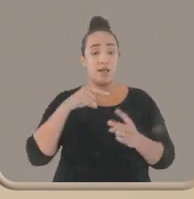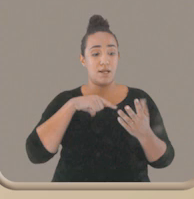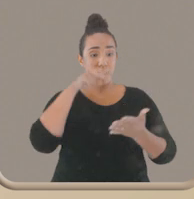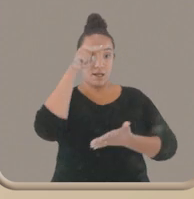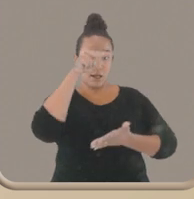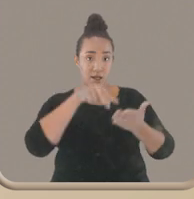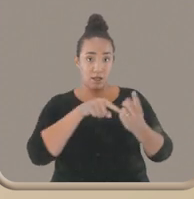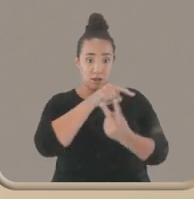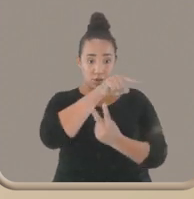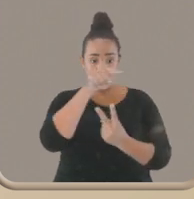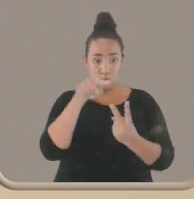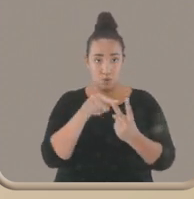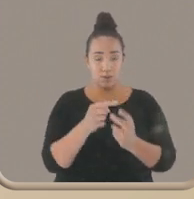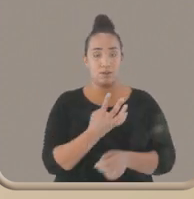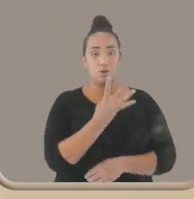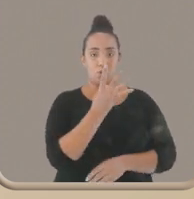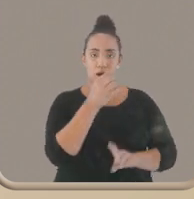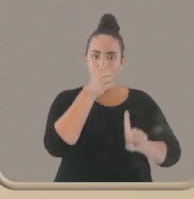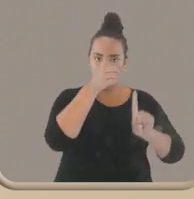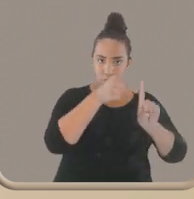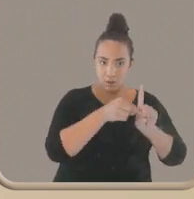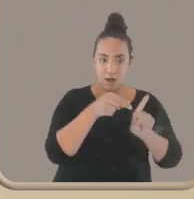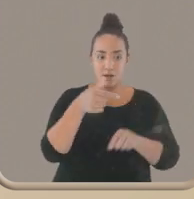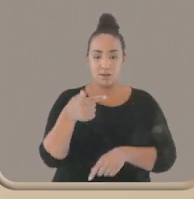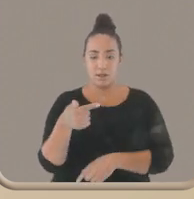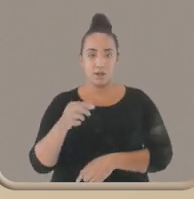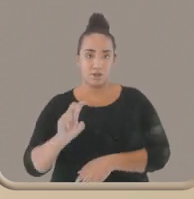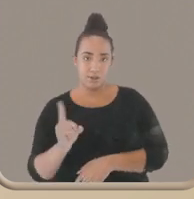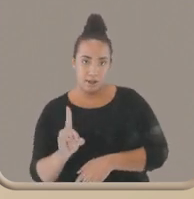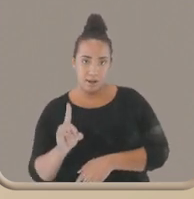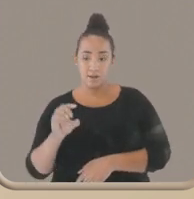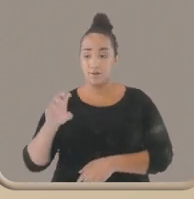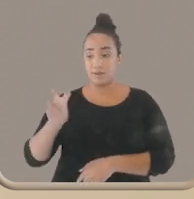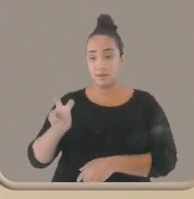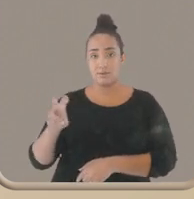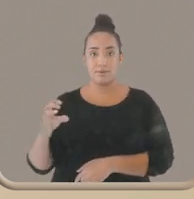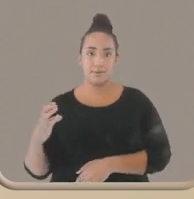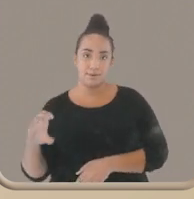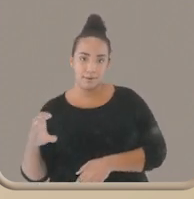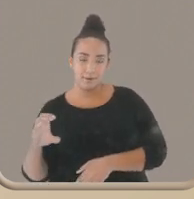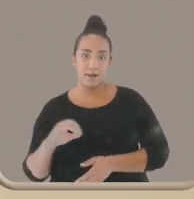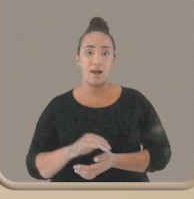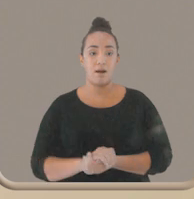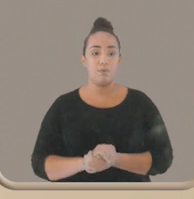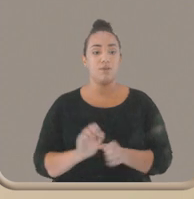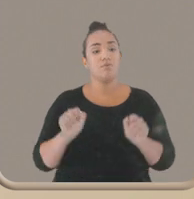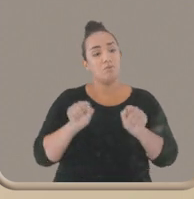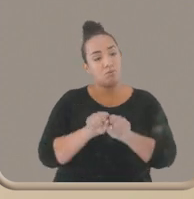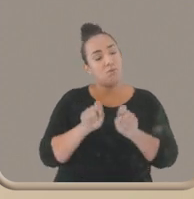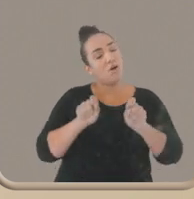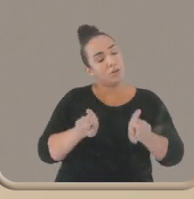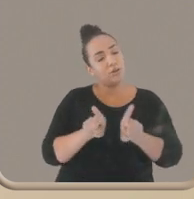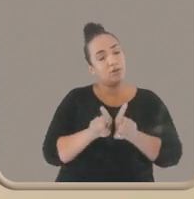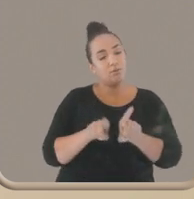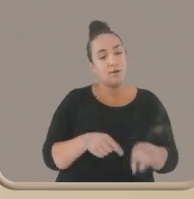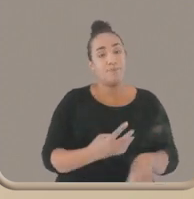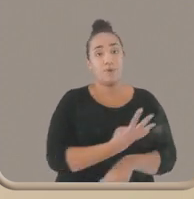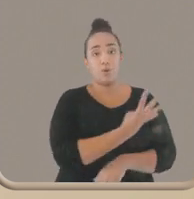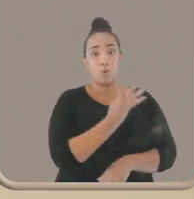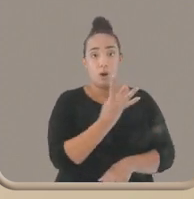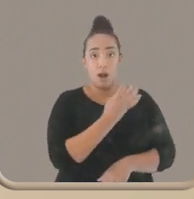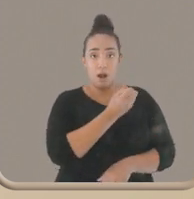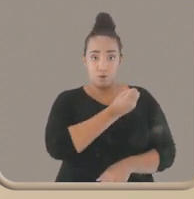de ler. 4 unidades, 7 décimos e 5 centésimos. E da outra forma,